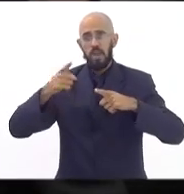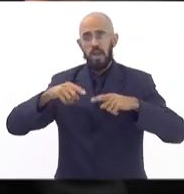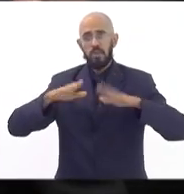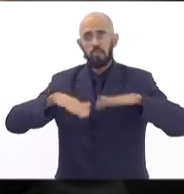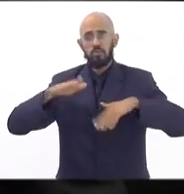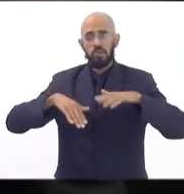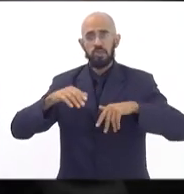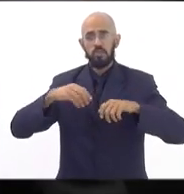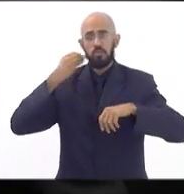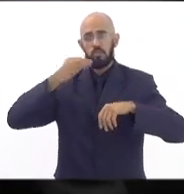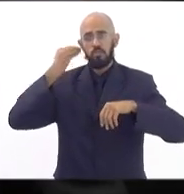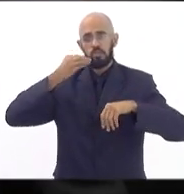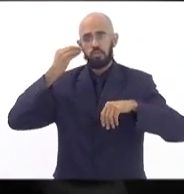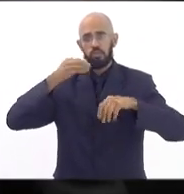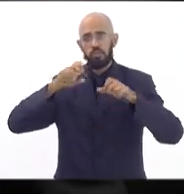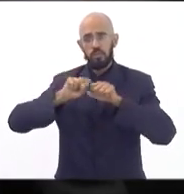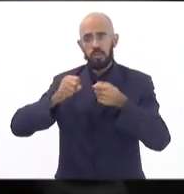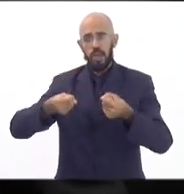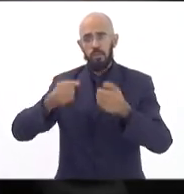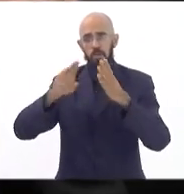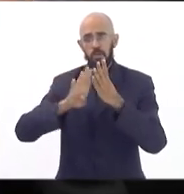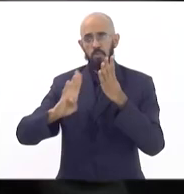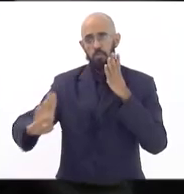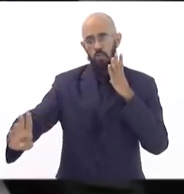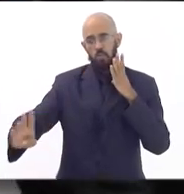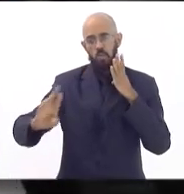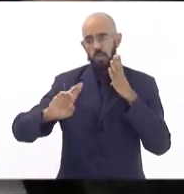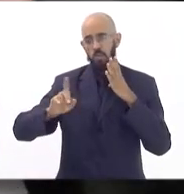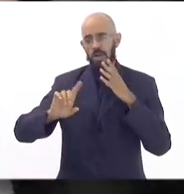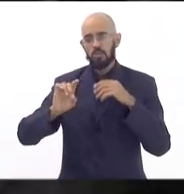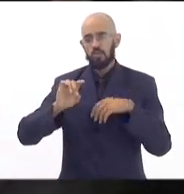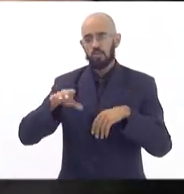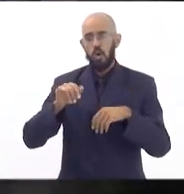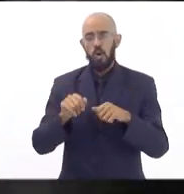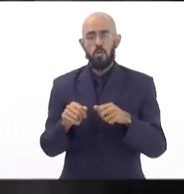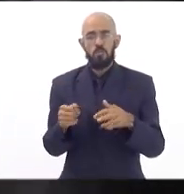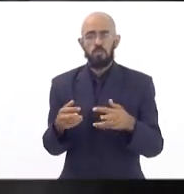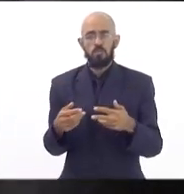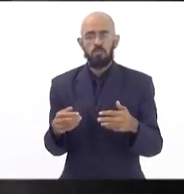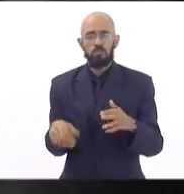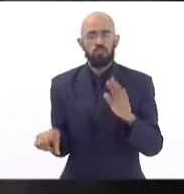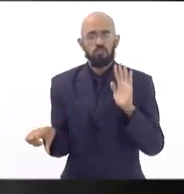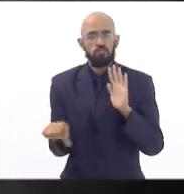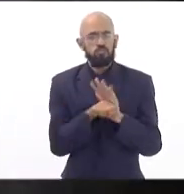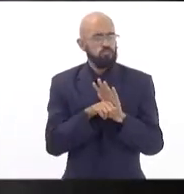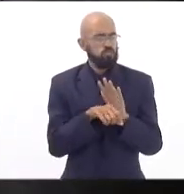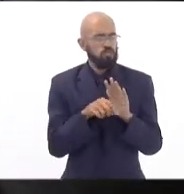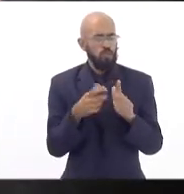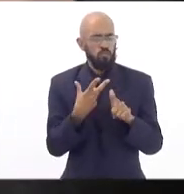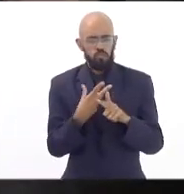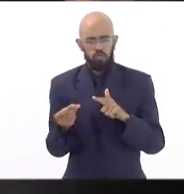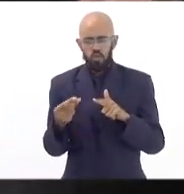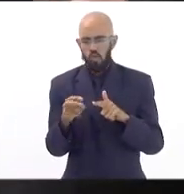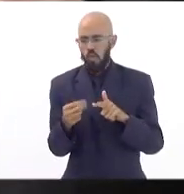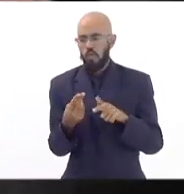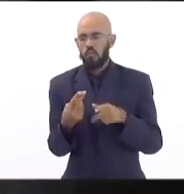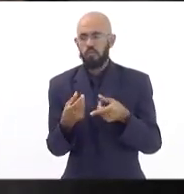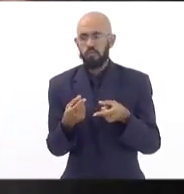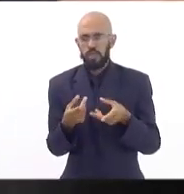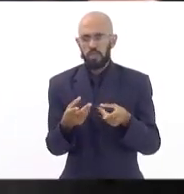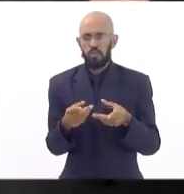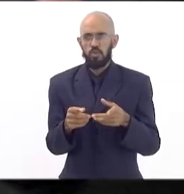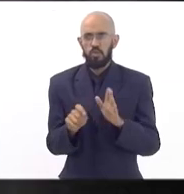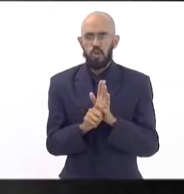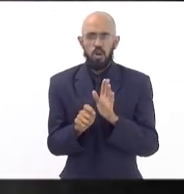Nem sempre é um e não delito Simplesmente sou ou para fugir ou para vender drogas ou